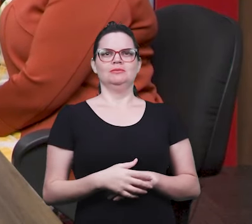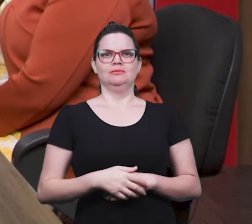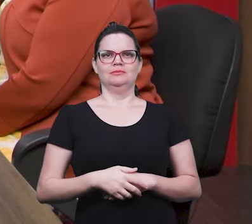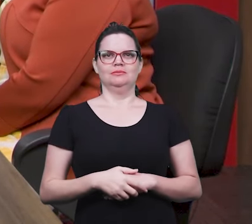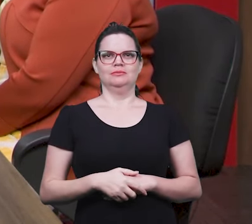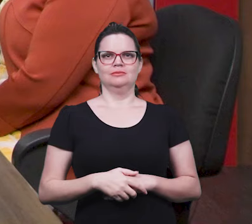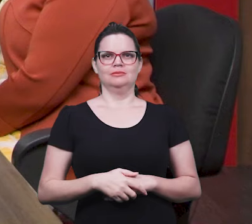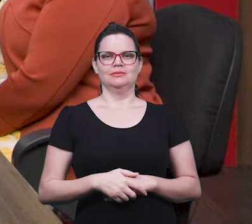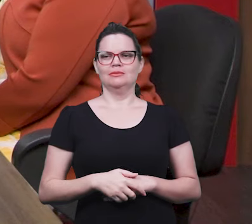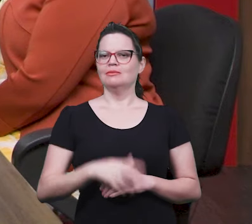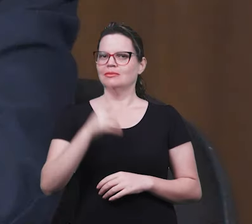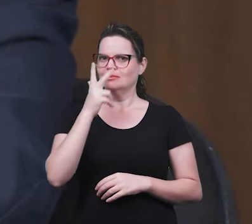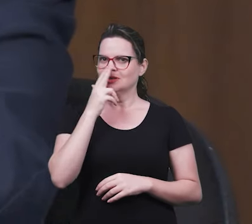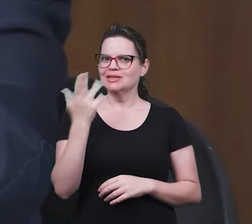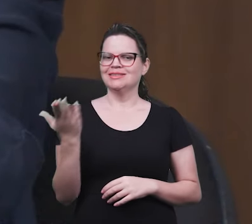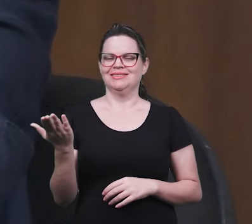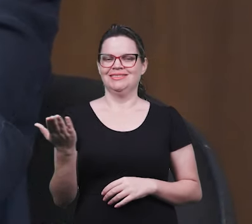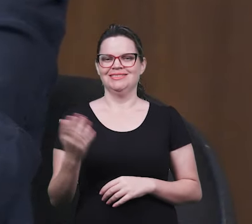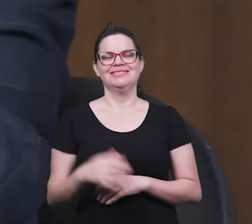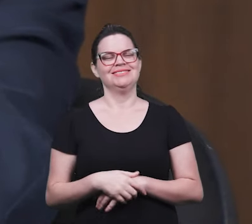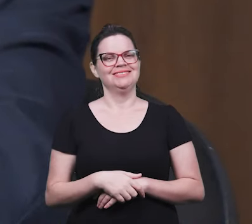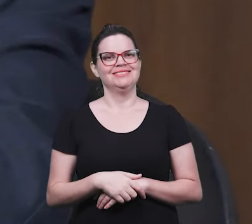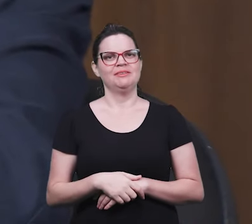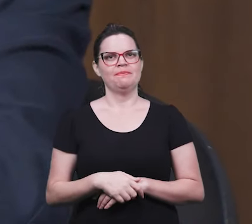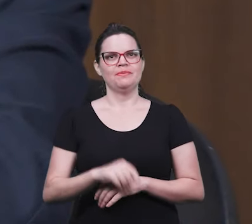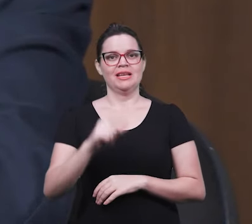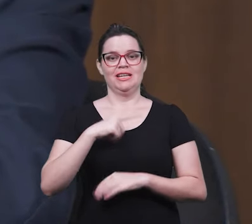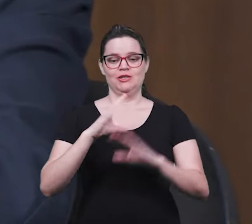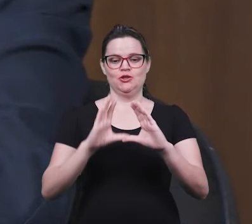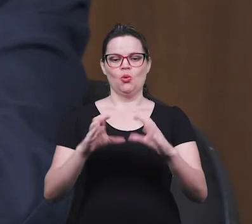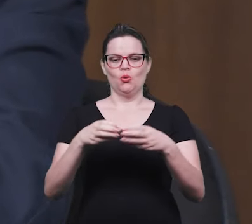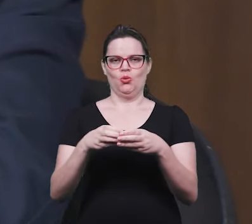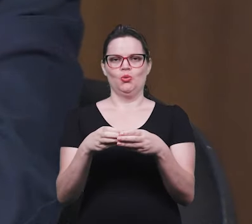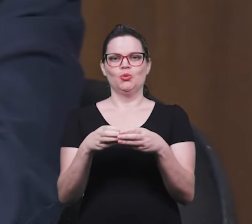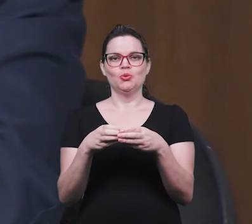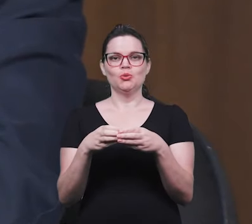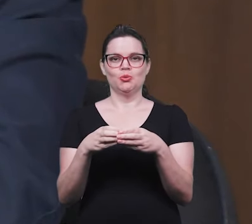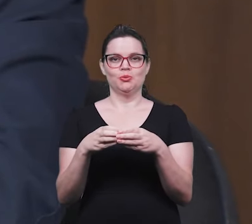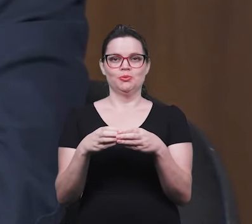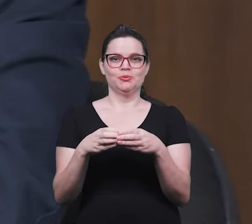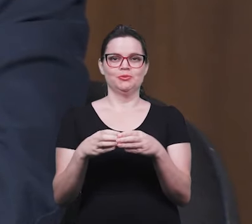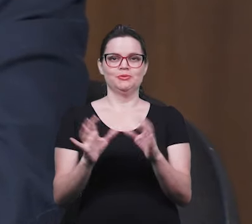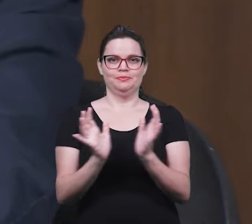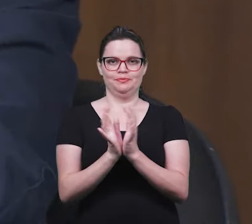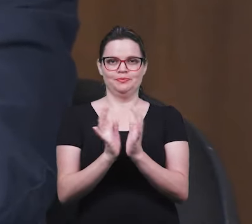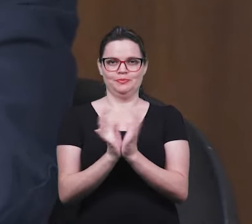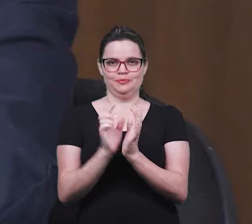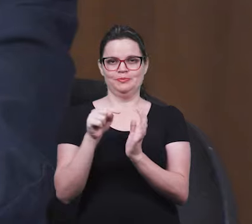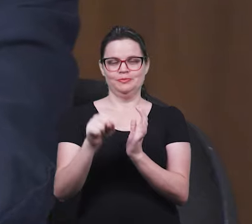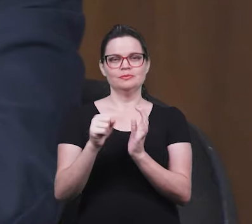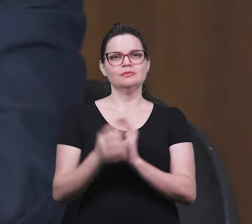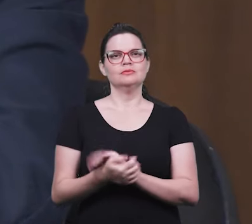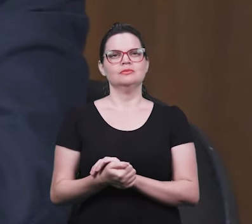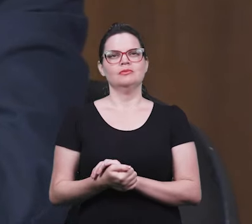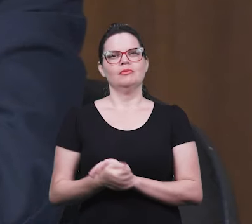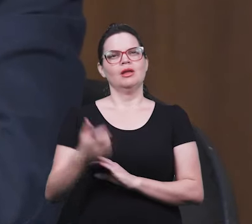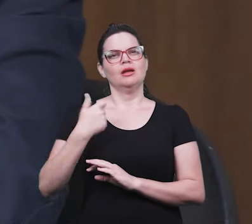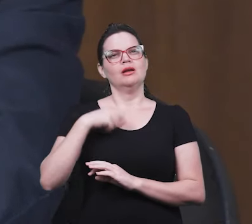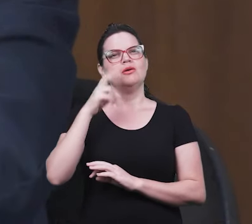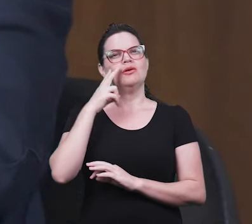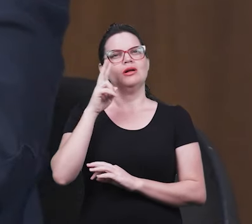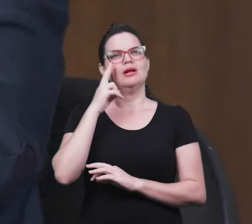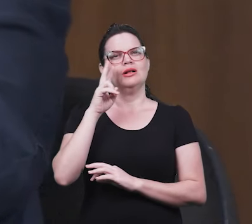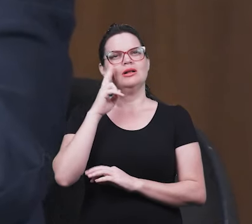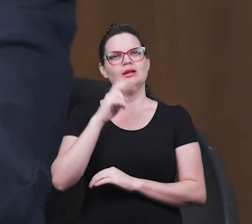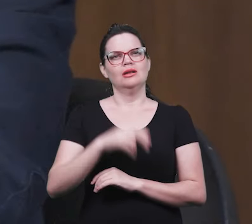gostava de brigar, uma coisa incrível. E nós tínhamos um grupinho, né? E a gente, às vezes, é futebol, às vezes... Eu me lembro uma vez,